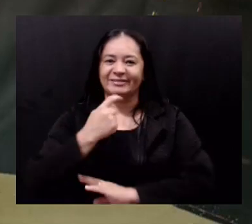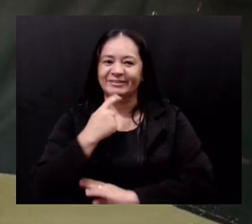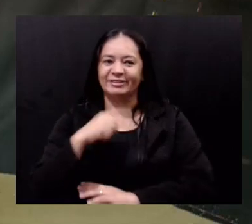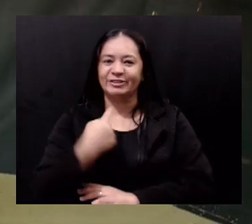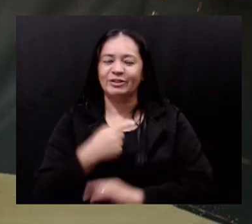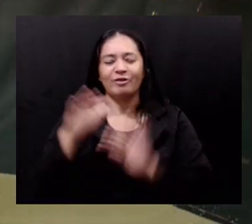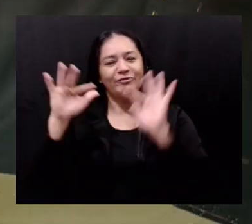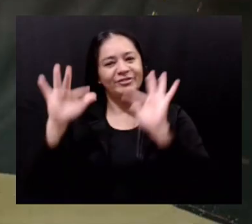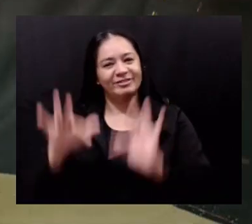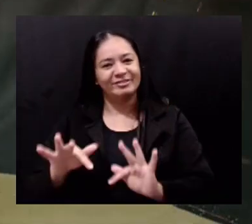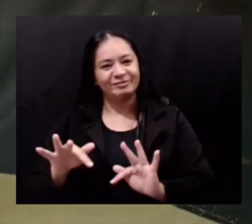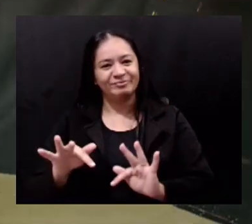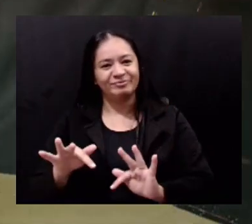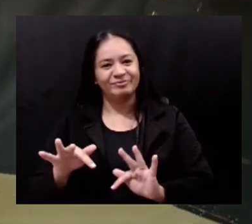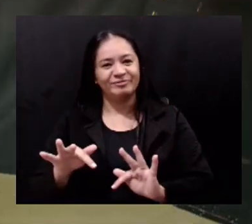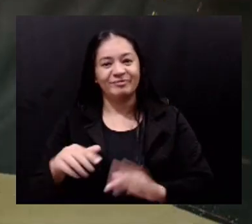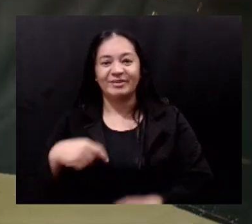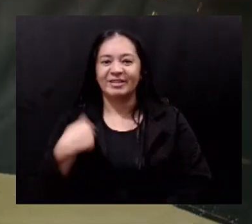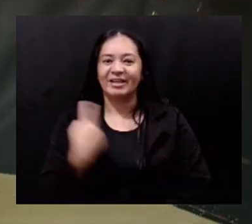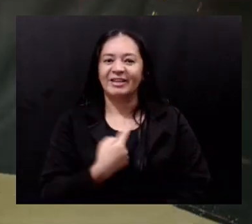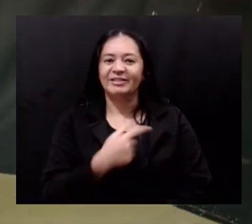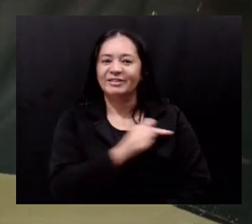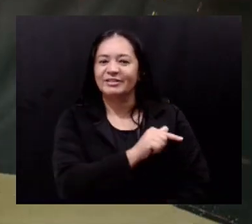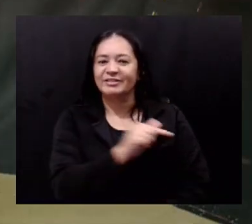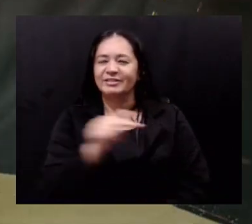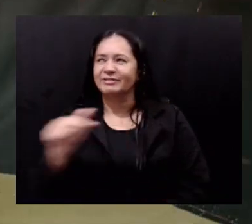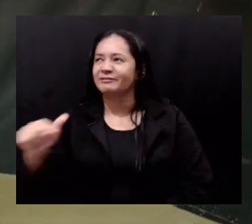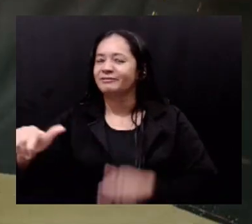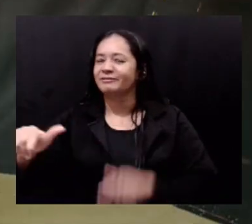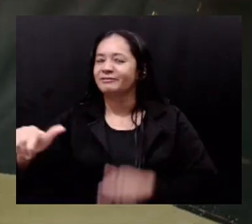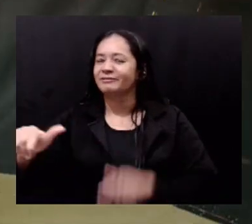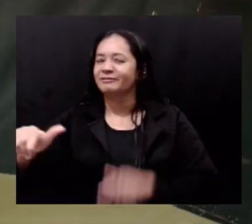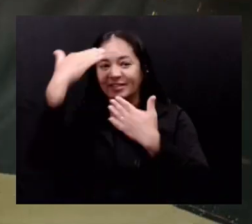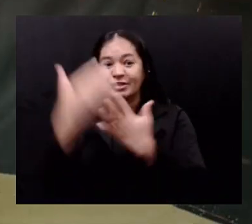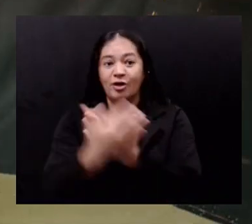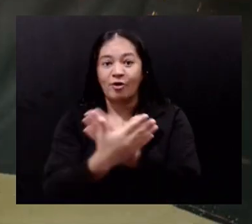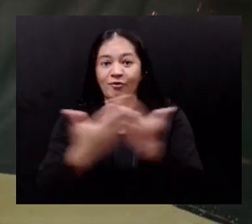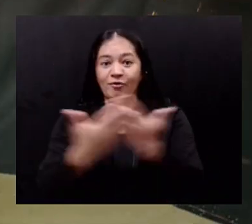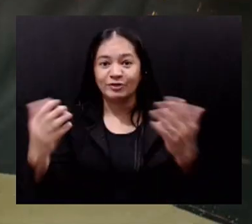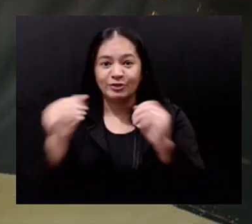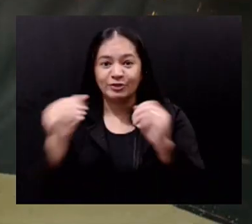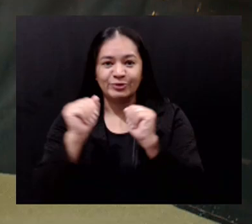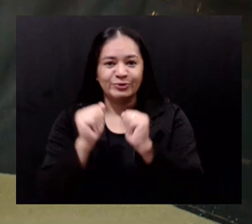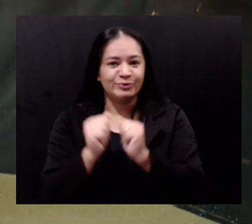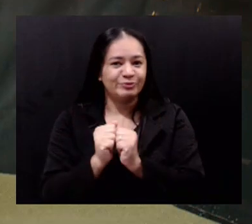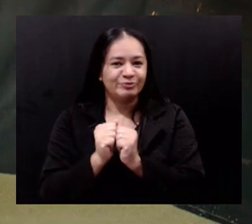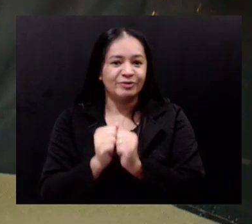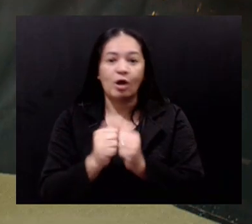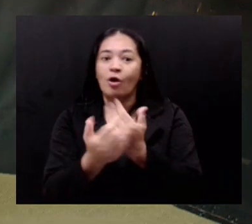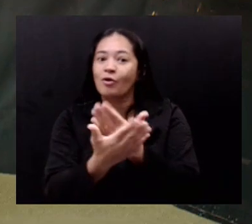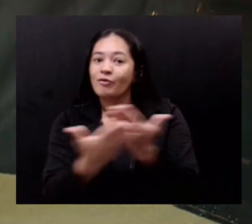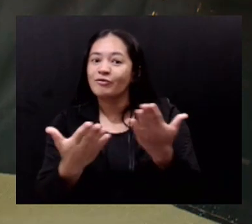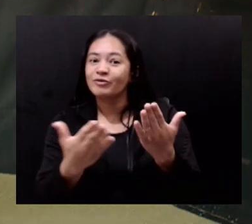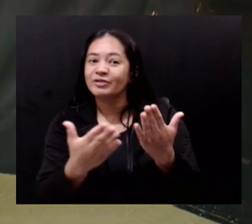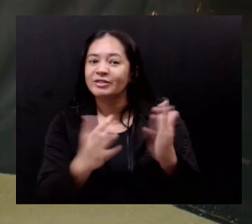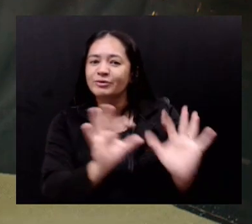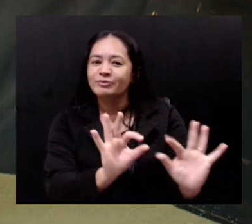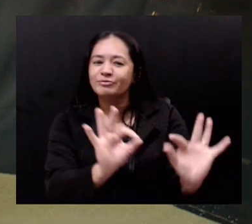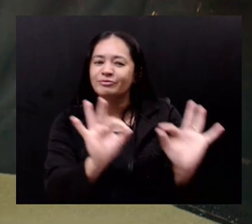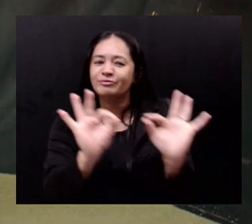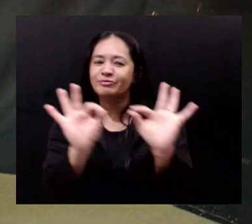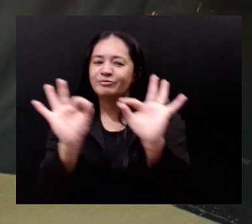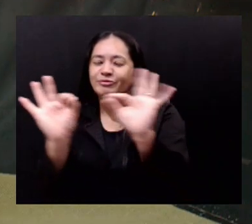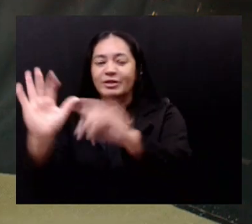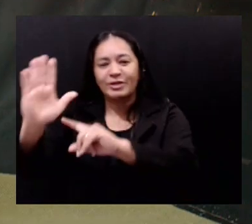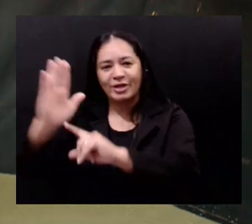a nossa semana de trabalho, agradecendo você que esteve conosco, você telespectador que nos ajudou a completar